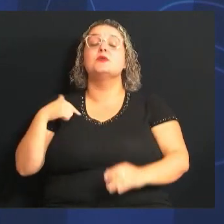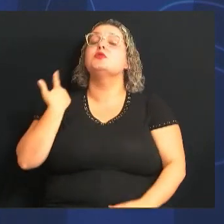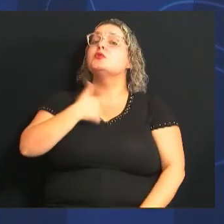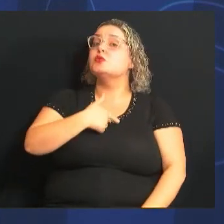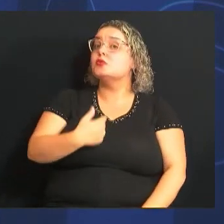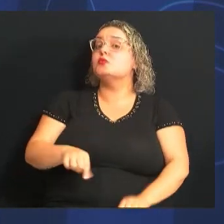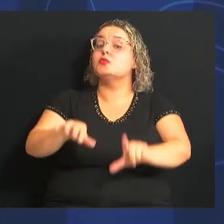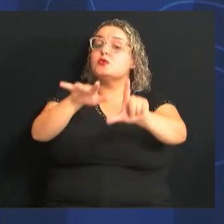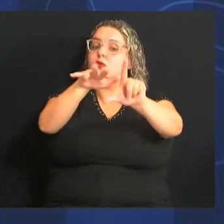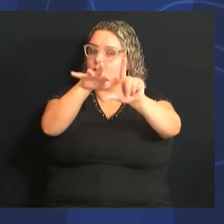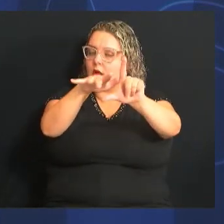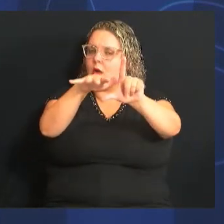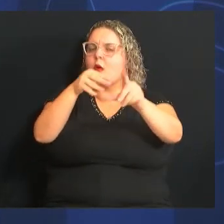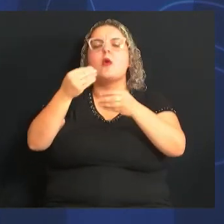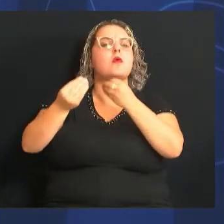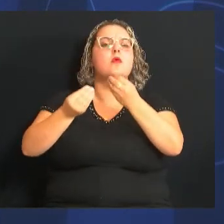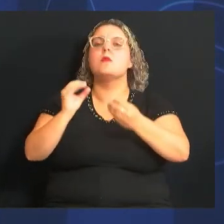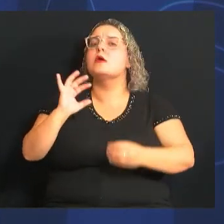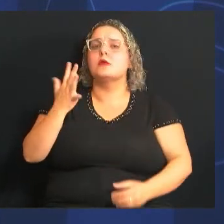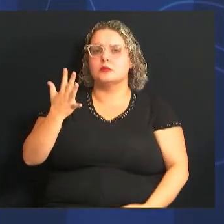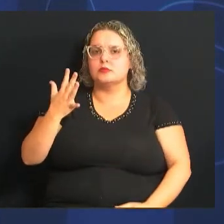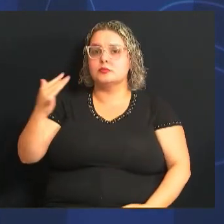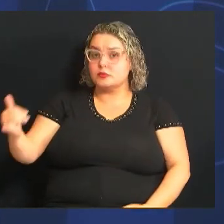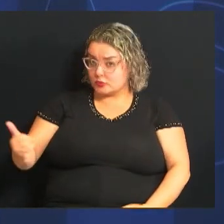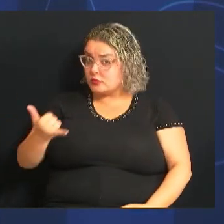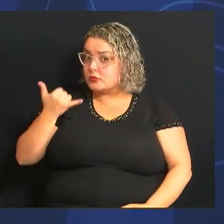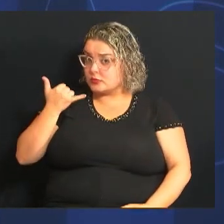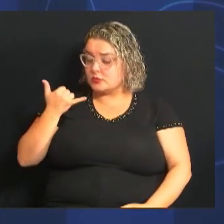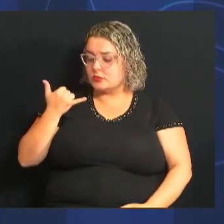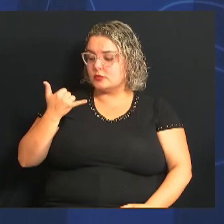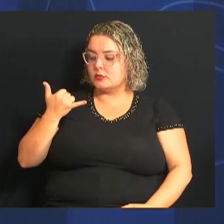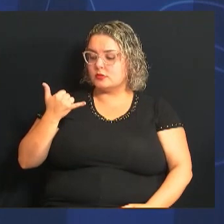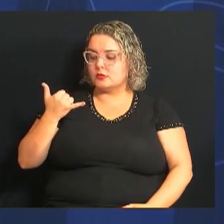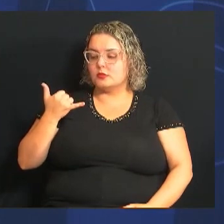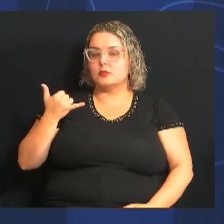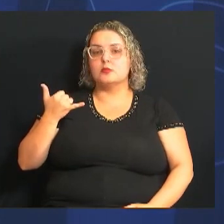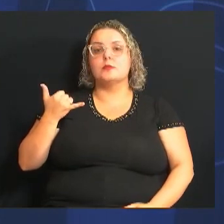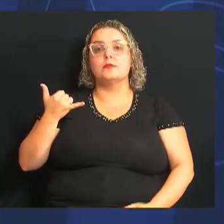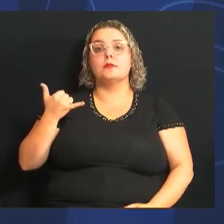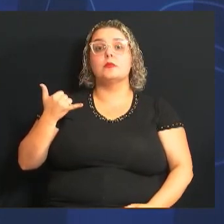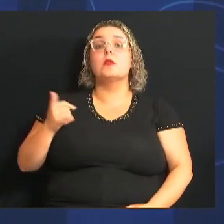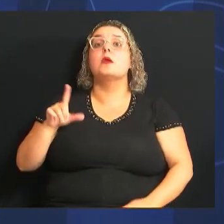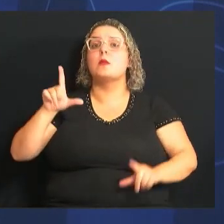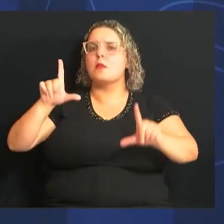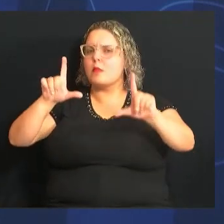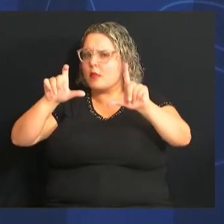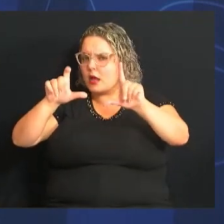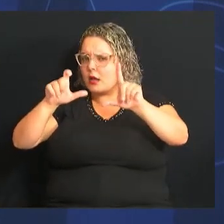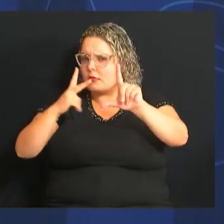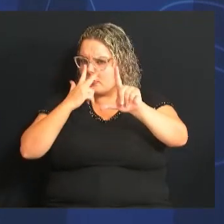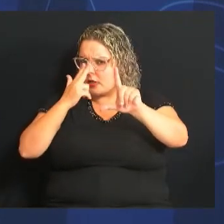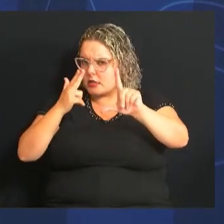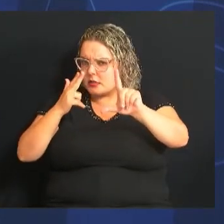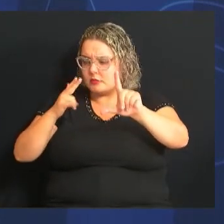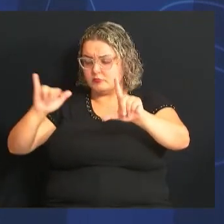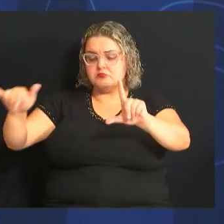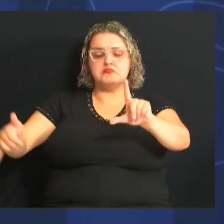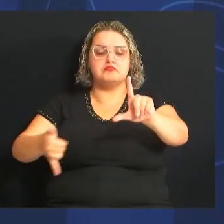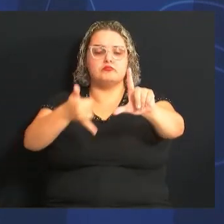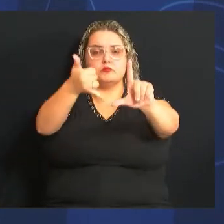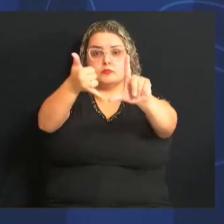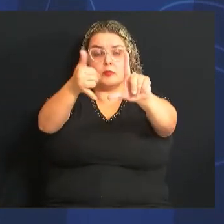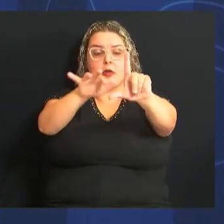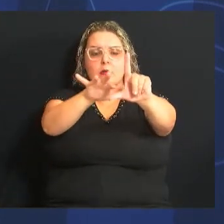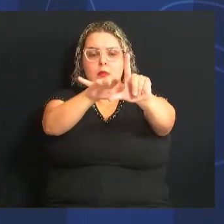QR Code. Como é que ele funciona? Está com o seu celular aí perto? Pegue o seu celular, abre a câmera como se fosse tirar uma